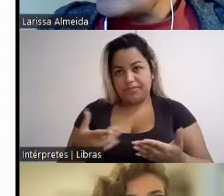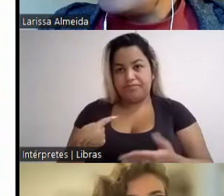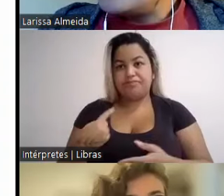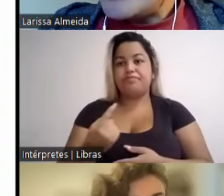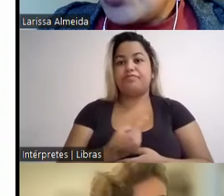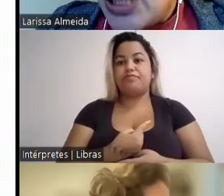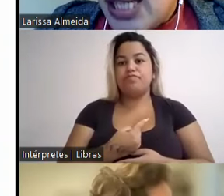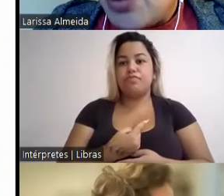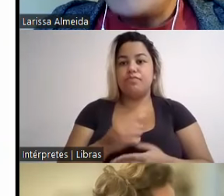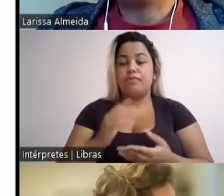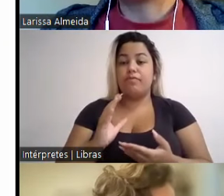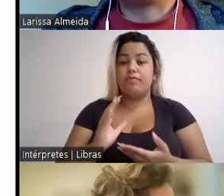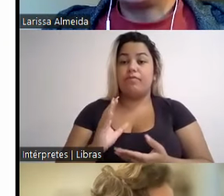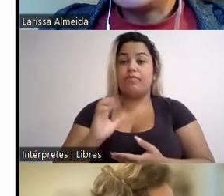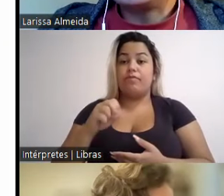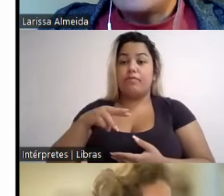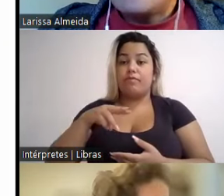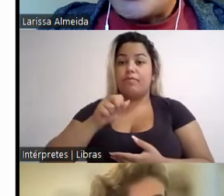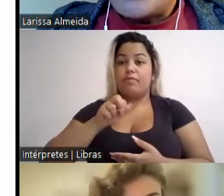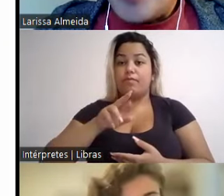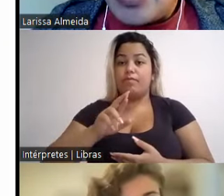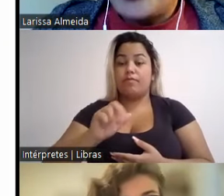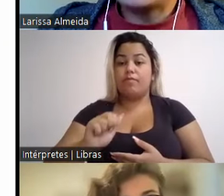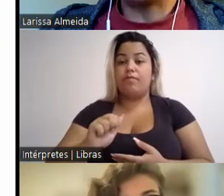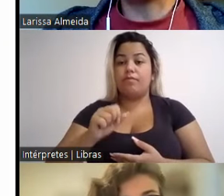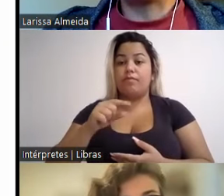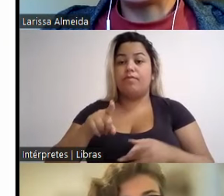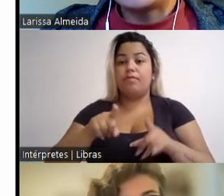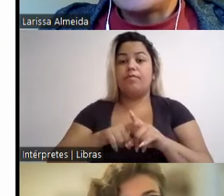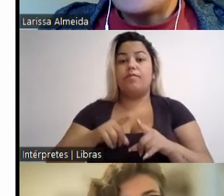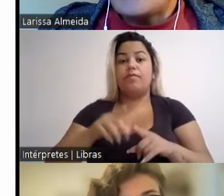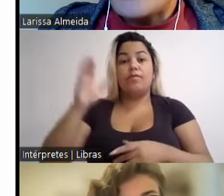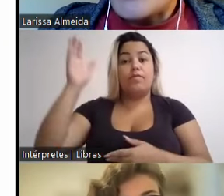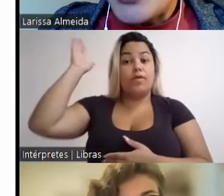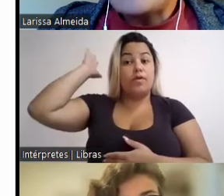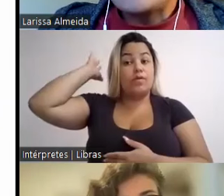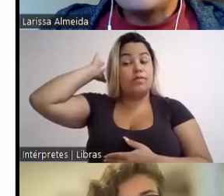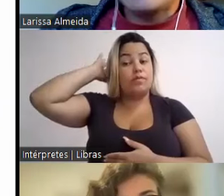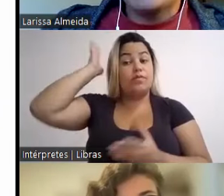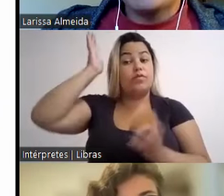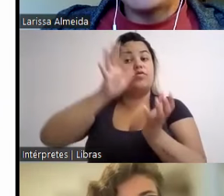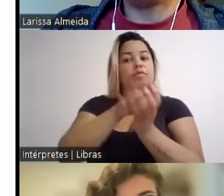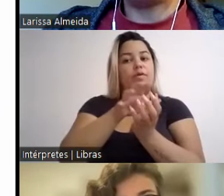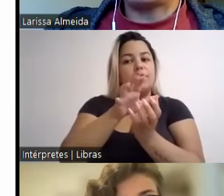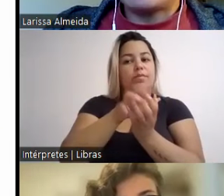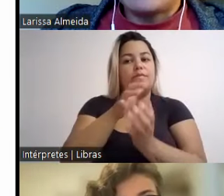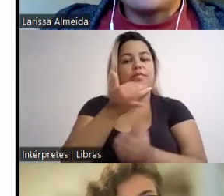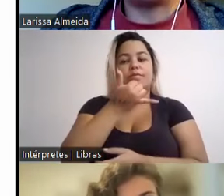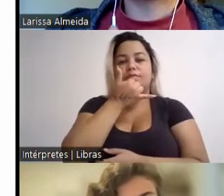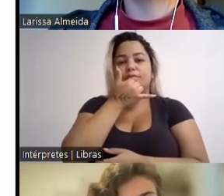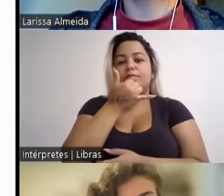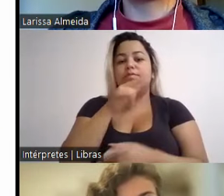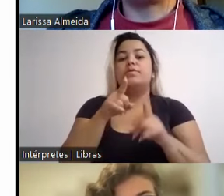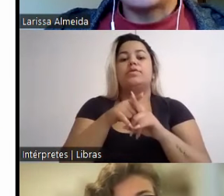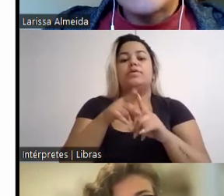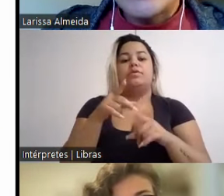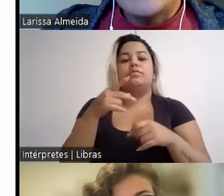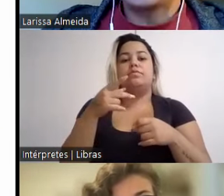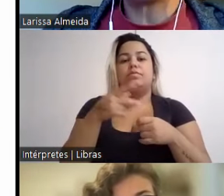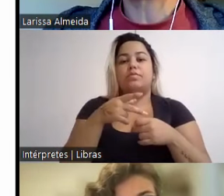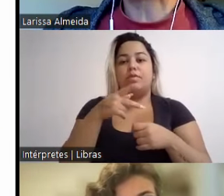na Câmara Setorial da Agência de Desenvolvimento de Pernambuco, a gente tem assento no Conselho de Desenvolvimento da Prefeitura do Recife, a gente